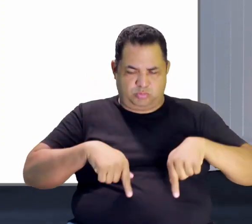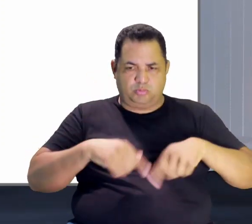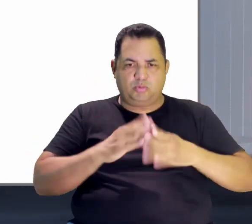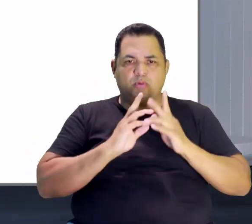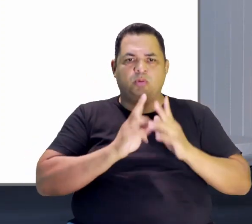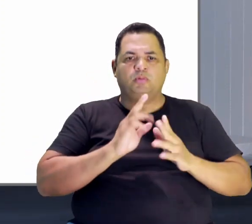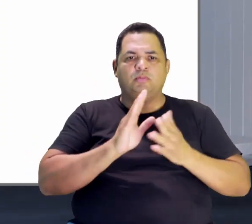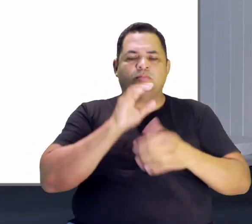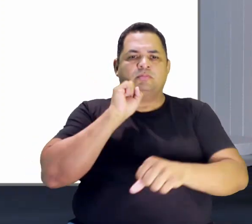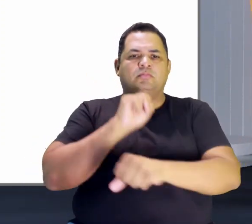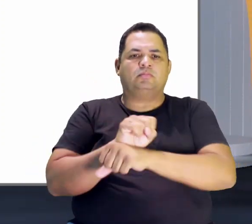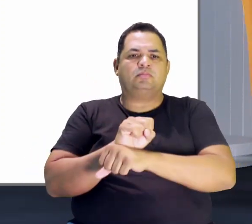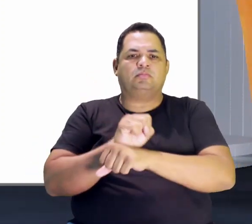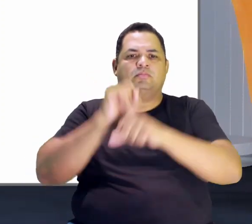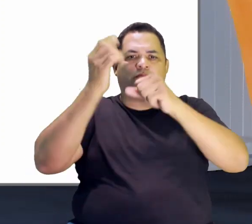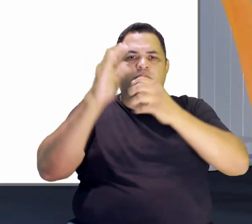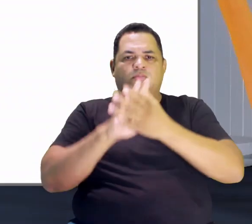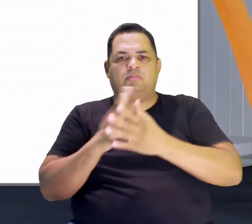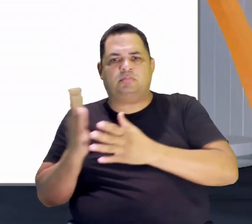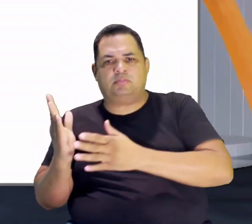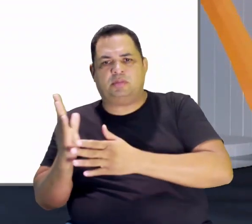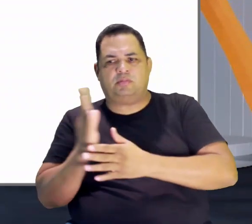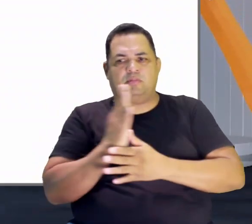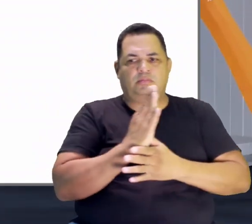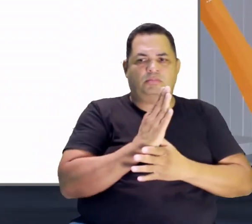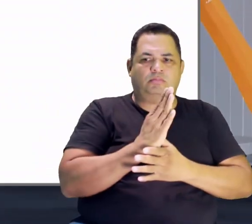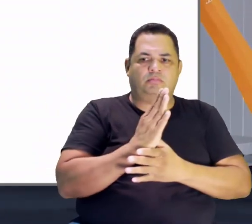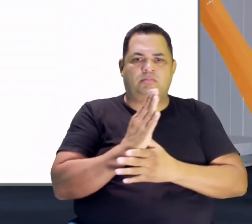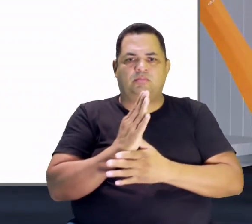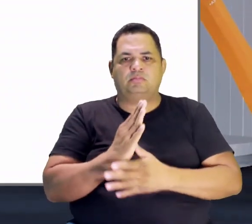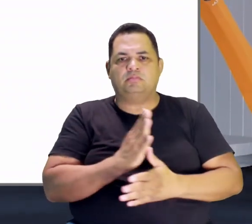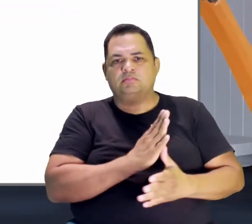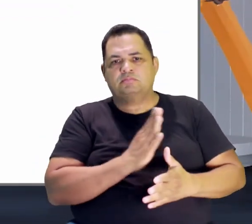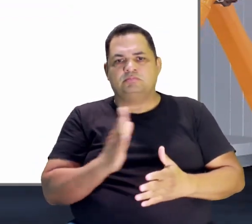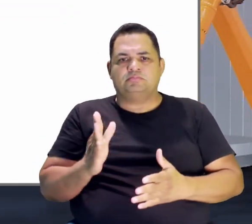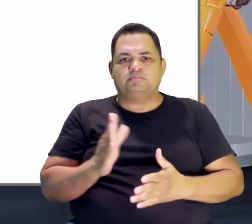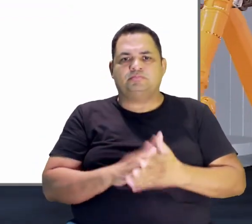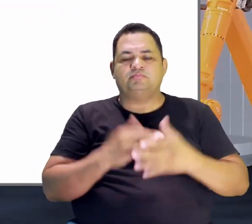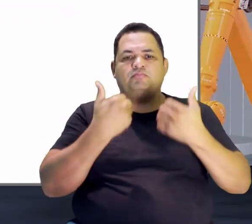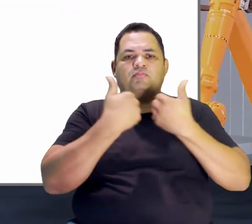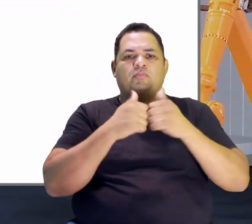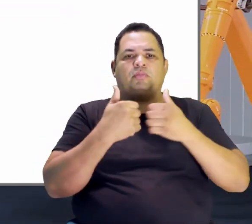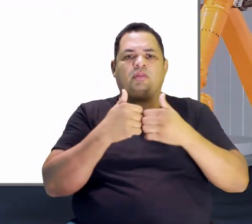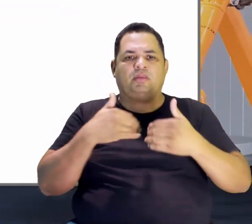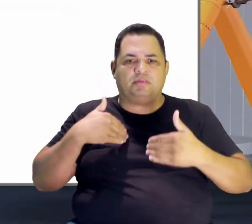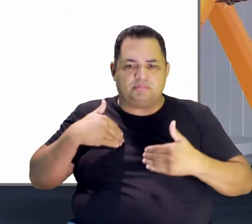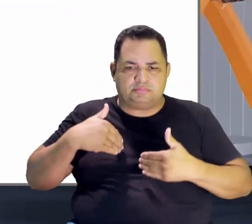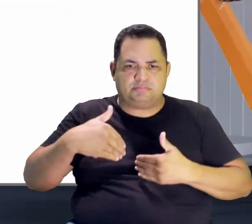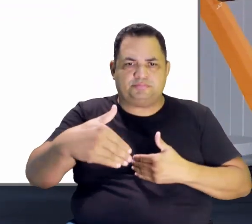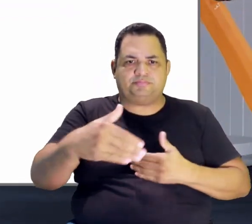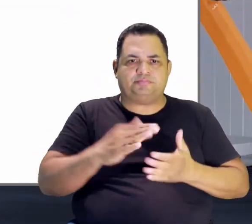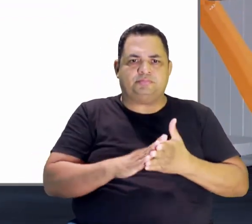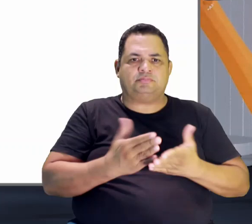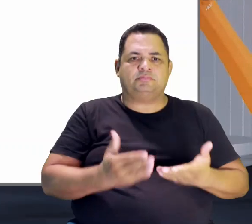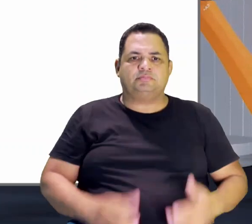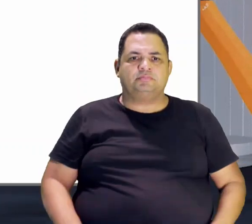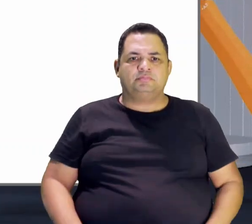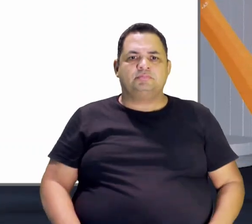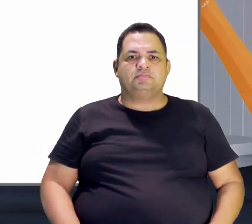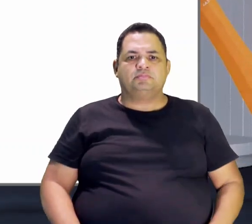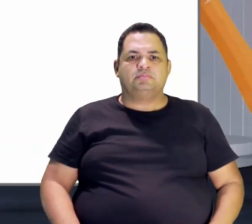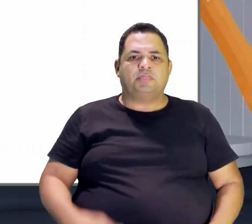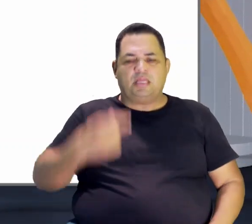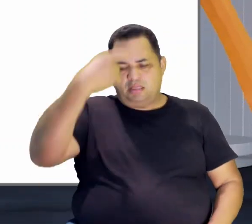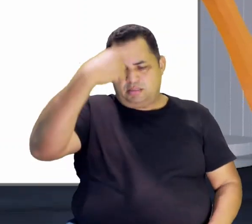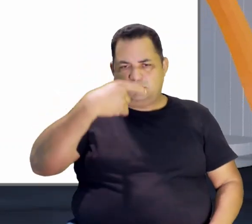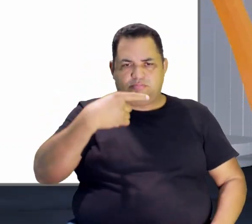ele continua parado, você está aqui, aí faz isso, porque você escorrega. Na verdade, o ônibus é que vai, arrasta seu pé, mas a cabeça